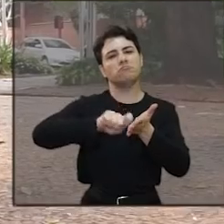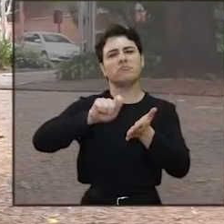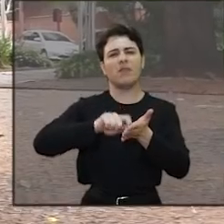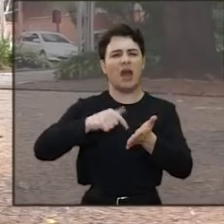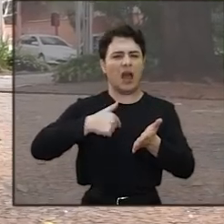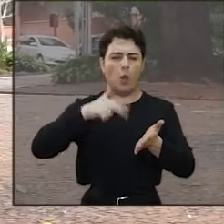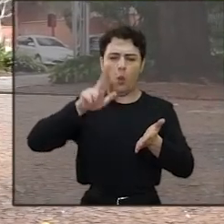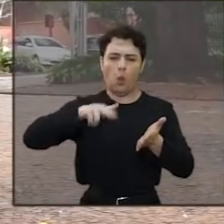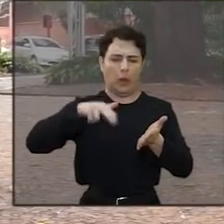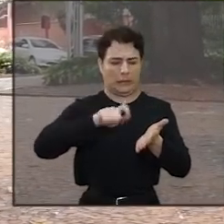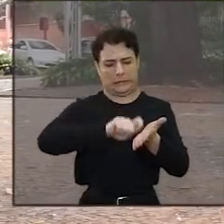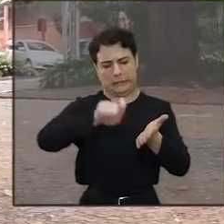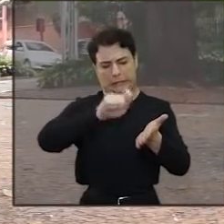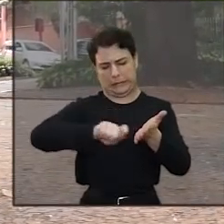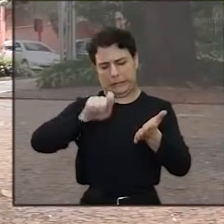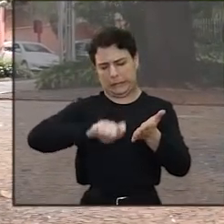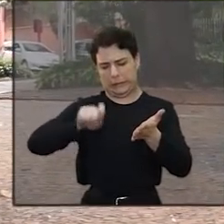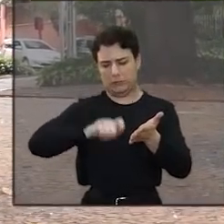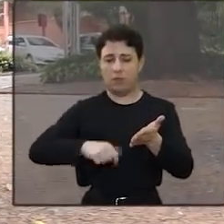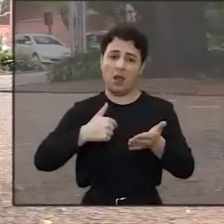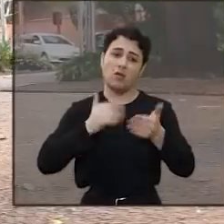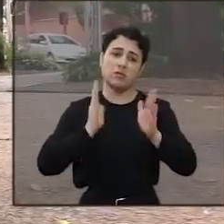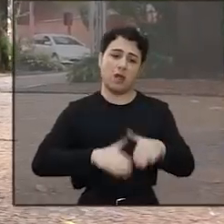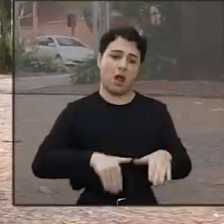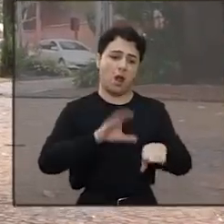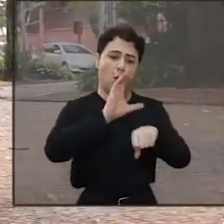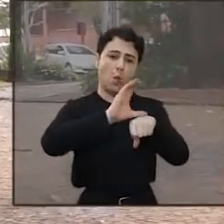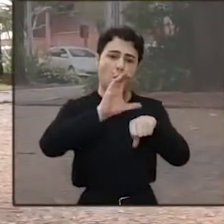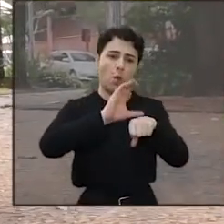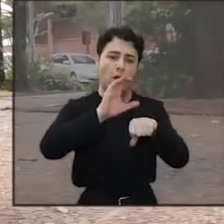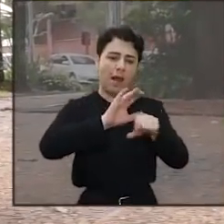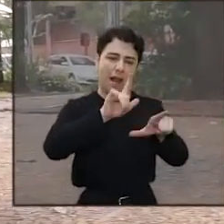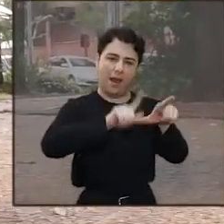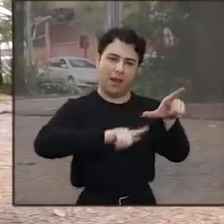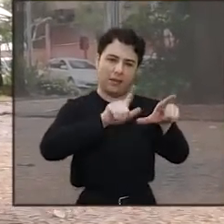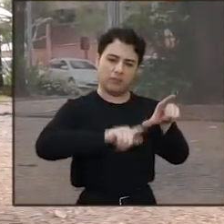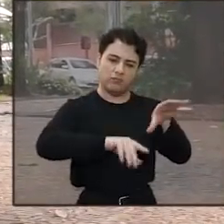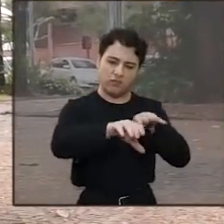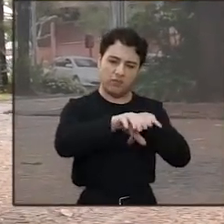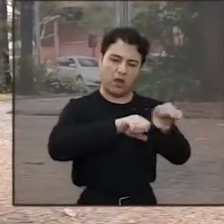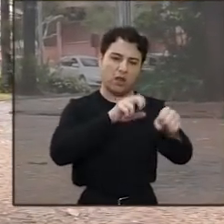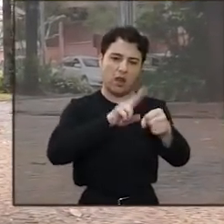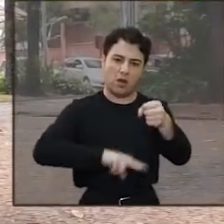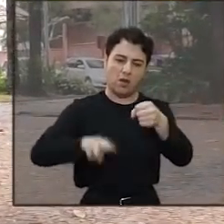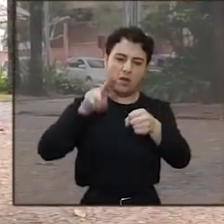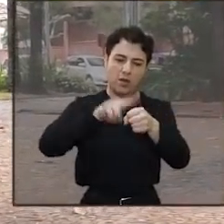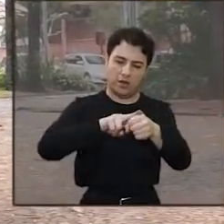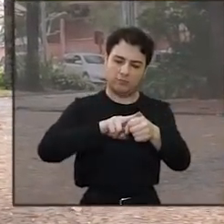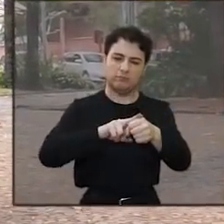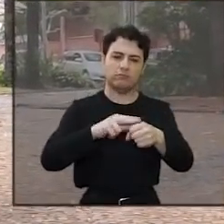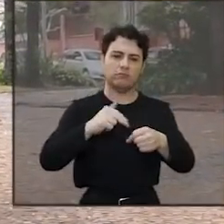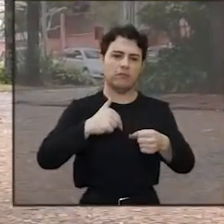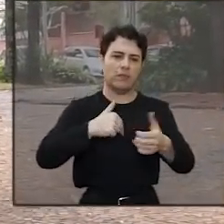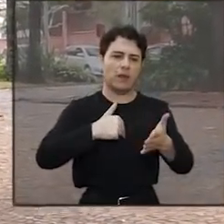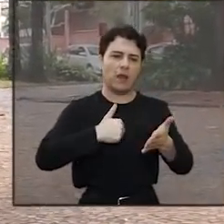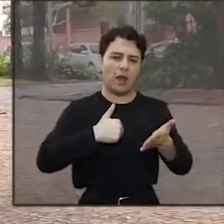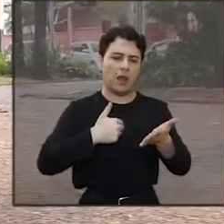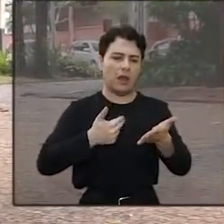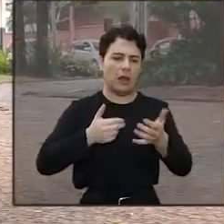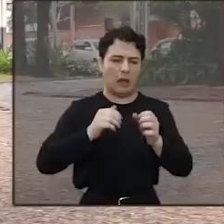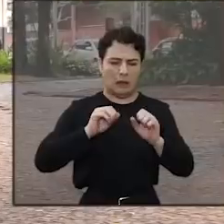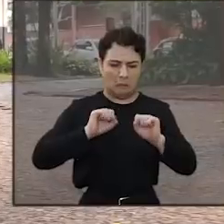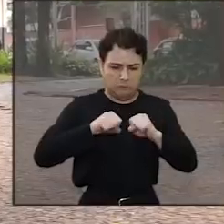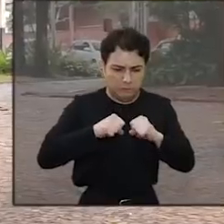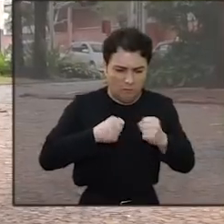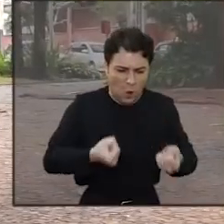Na escrita, na verdade, eu nunca fui de escrever muito, eu não sou um cara, apesar de ter feito o curso de letras aqui, ser formado aqui